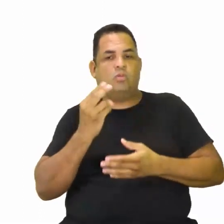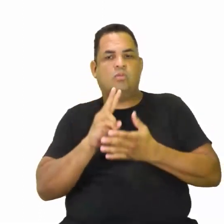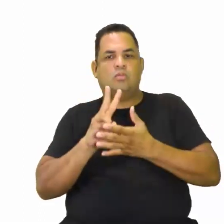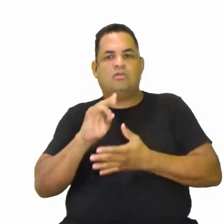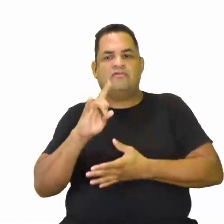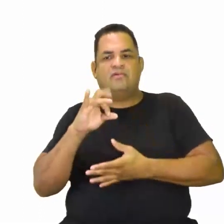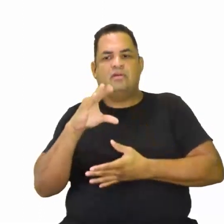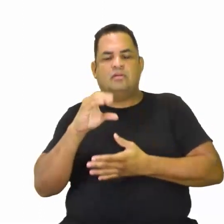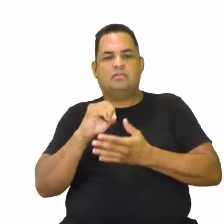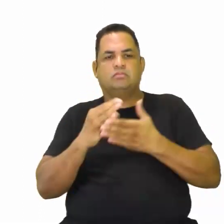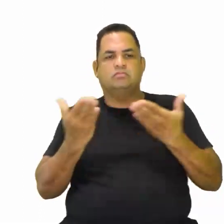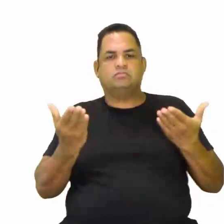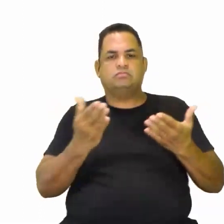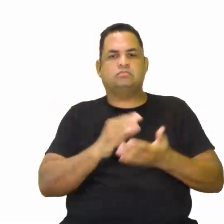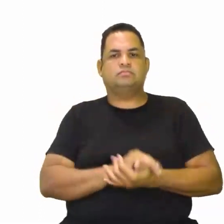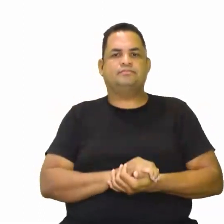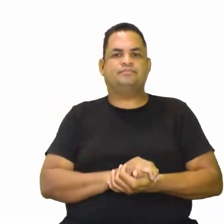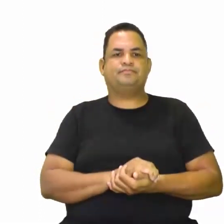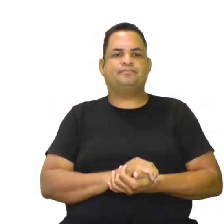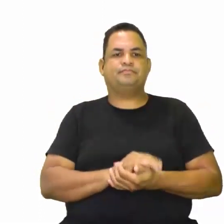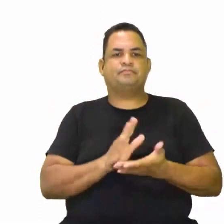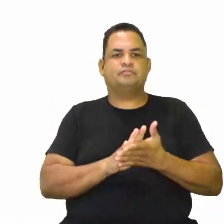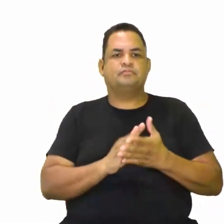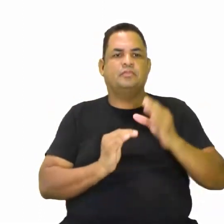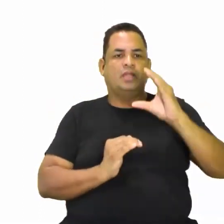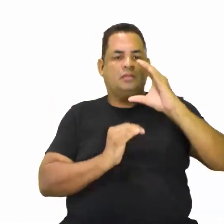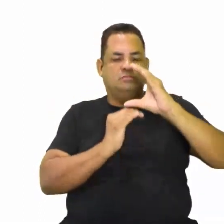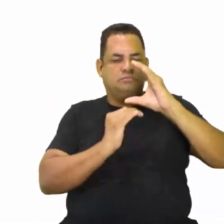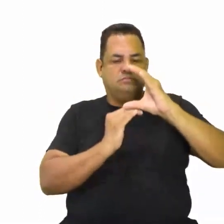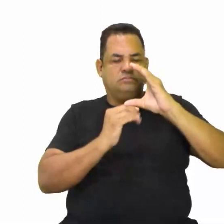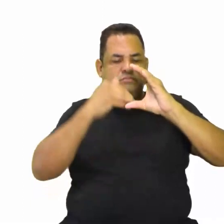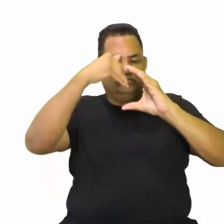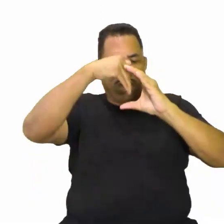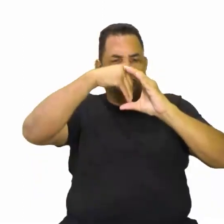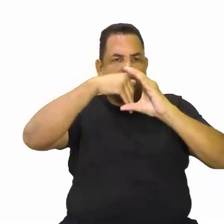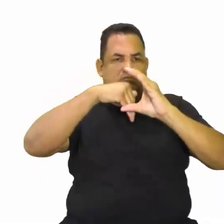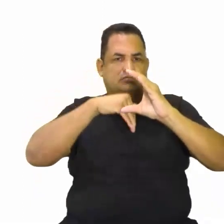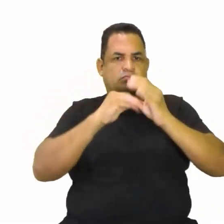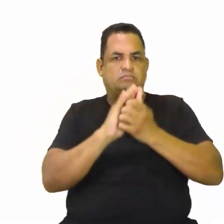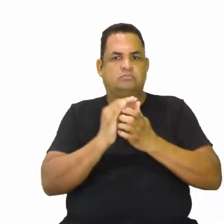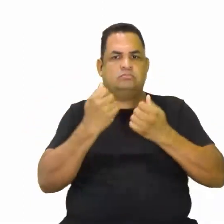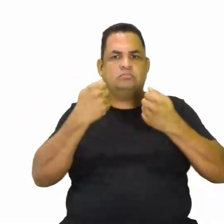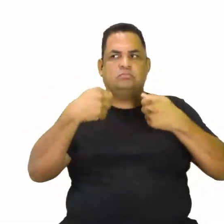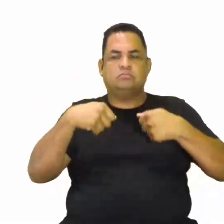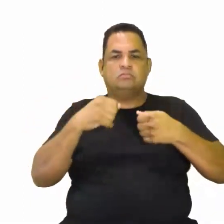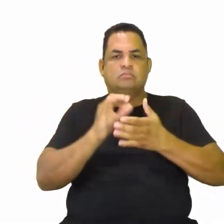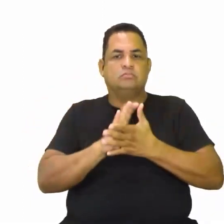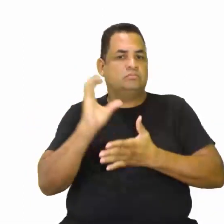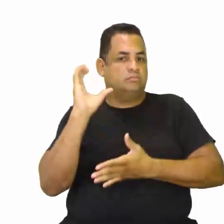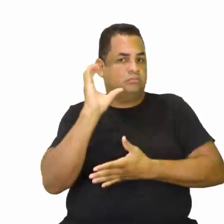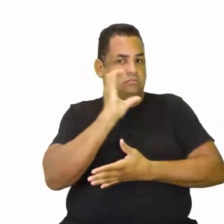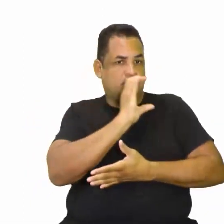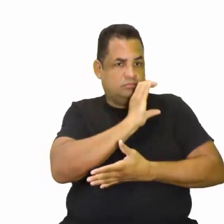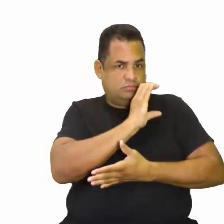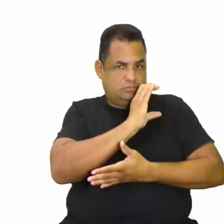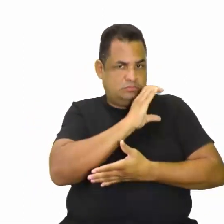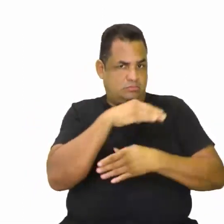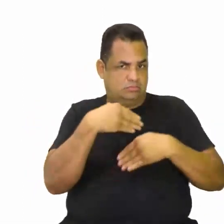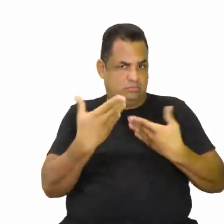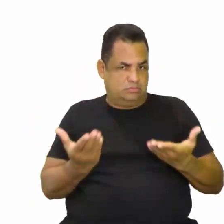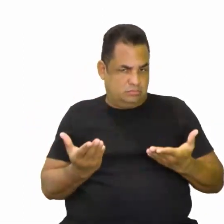fala filtração a vácuo, é uma filtração que pode ser acelerada, quer